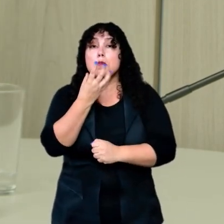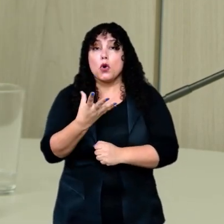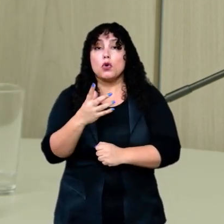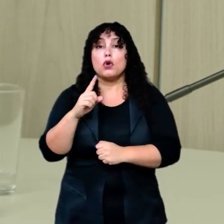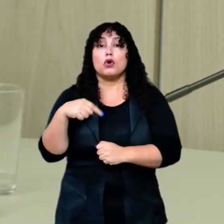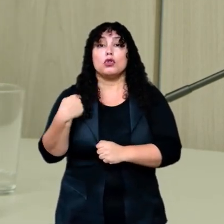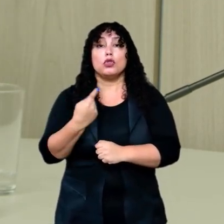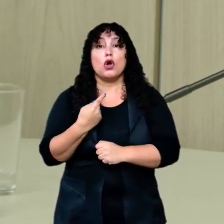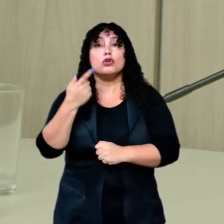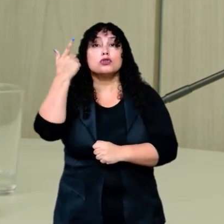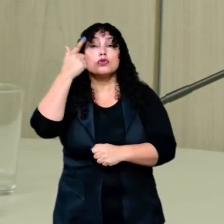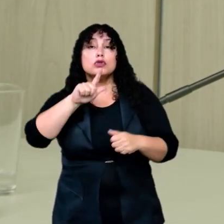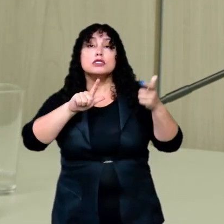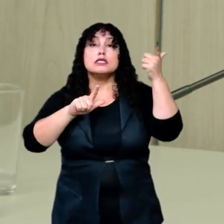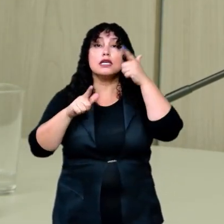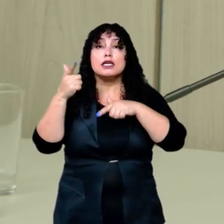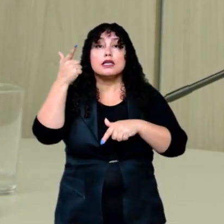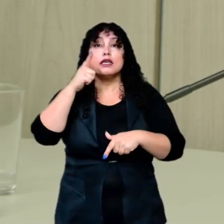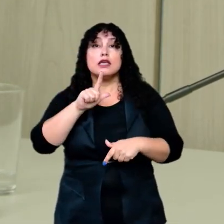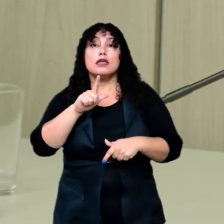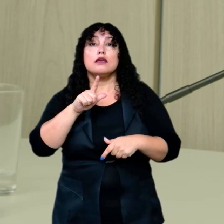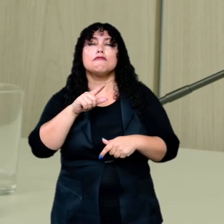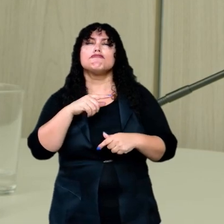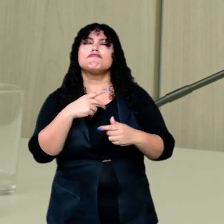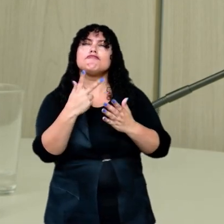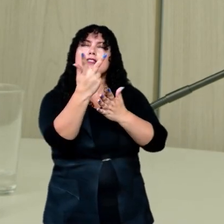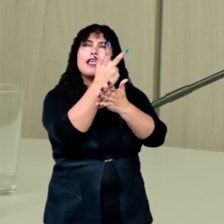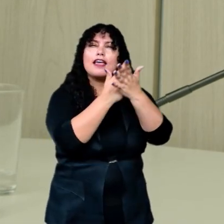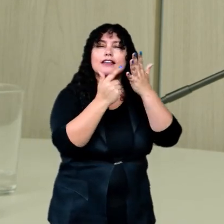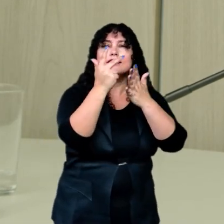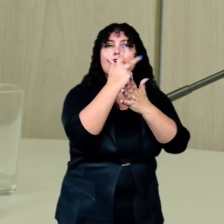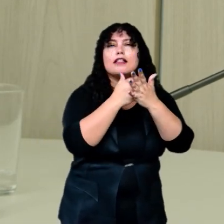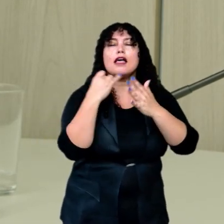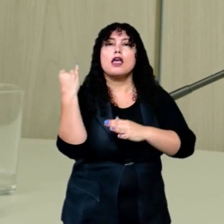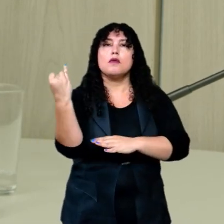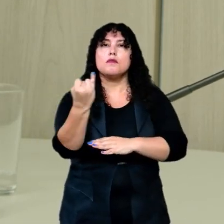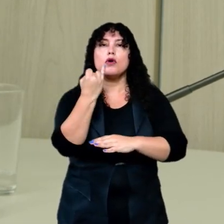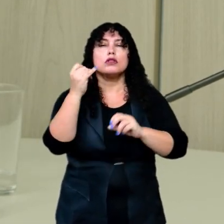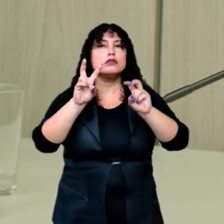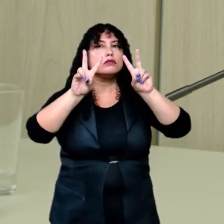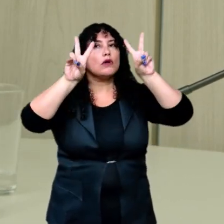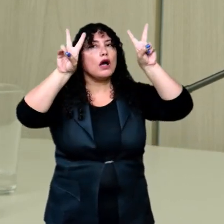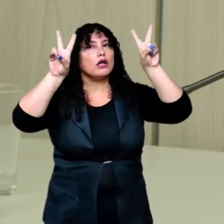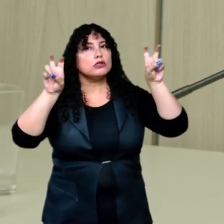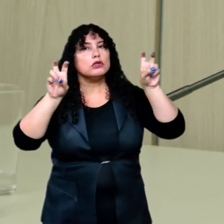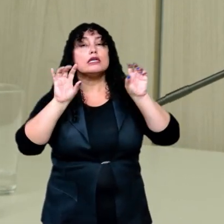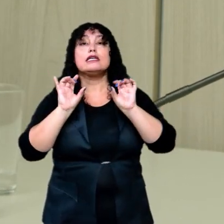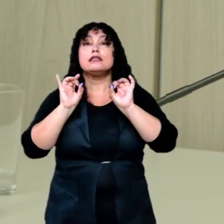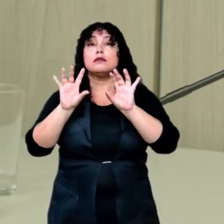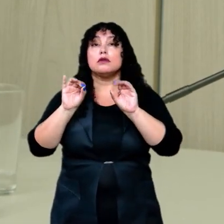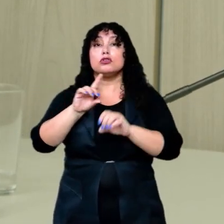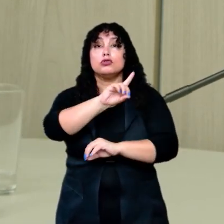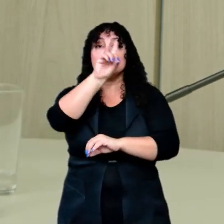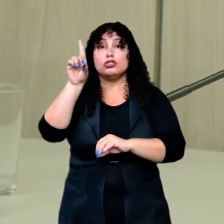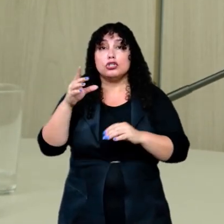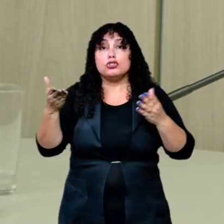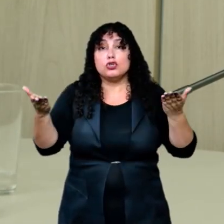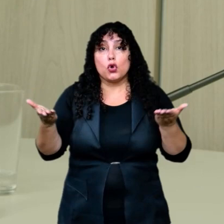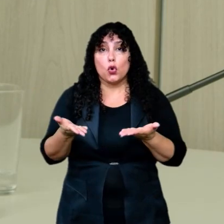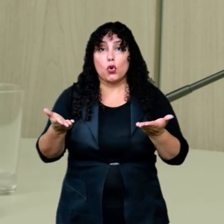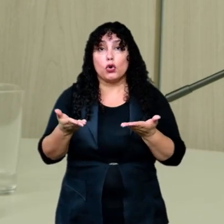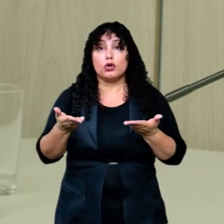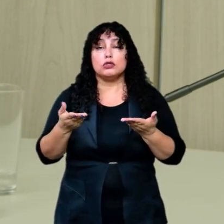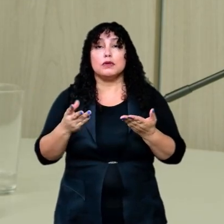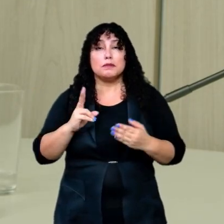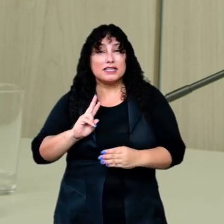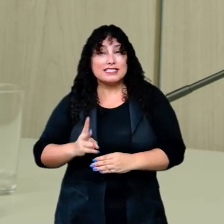a gente conseguiu, né, pelo menos dar uma pincelada, né, na relevância desse assunto, em especial pelo dia de hoje, mas para